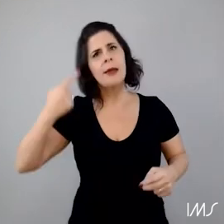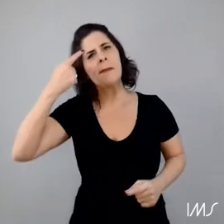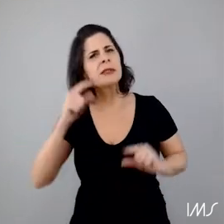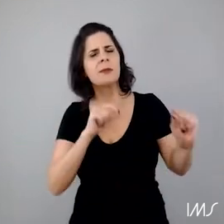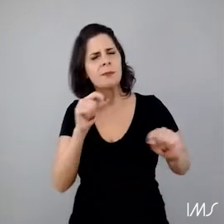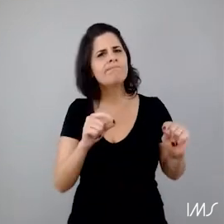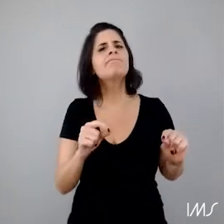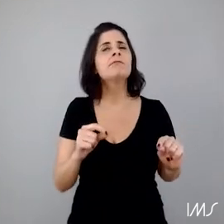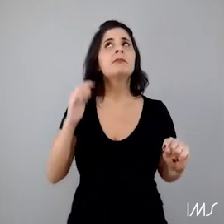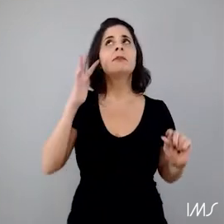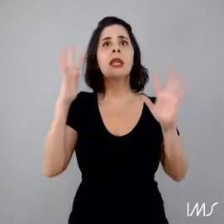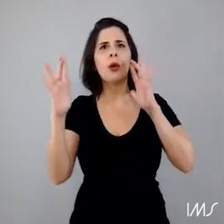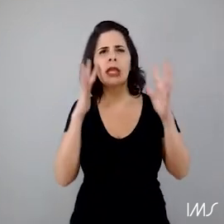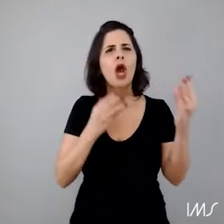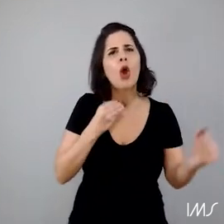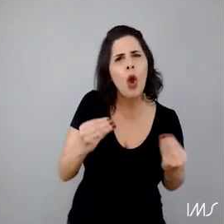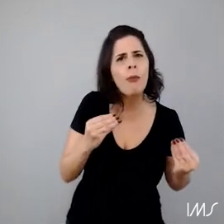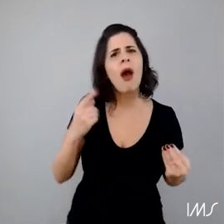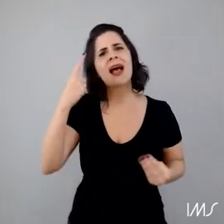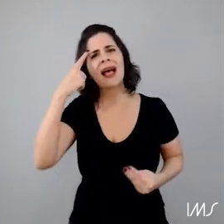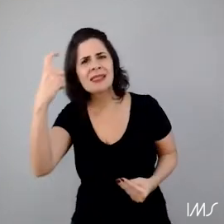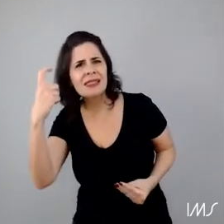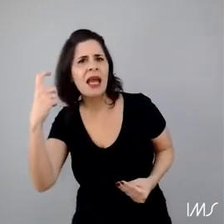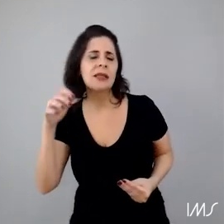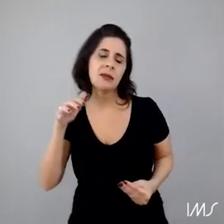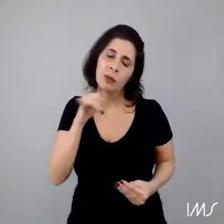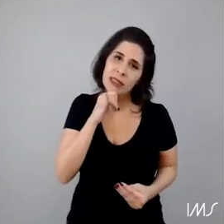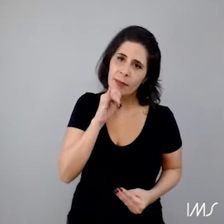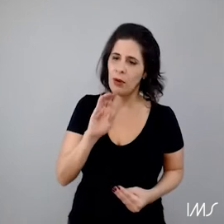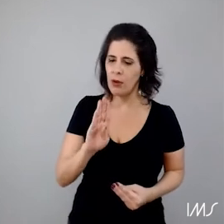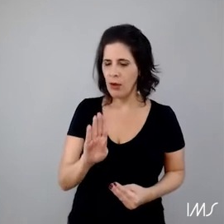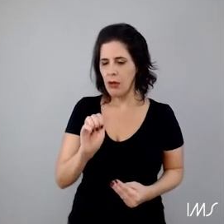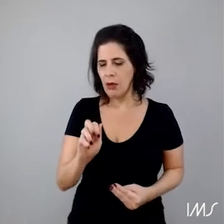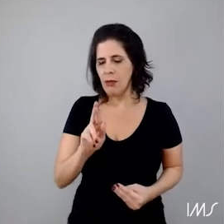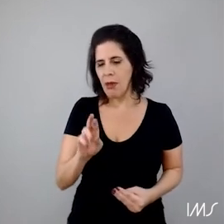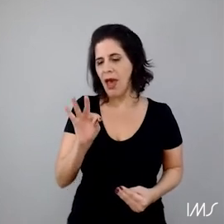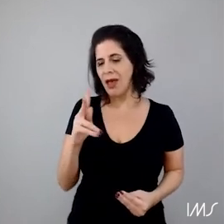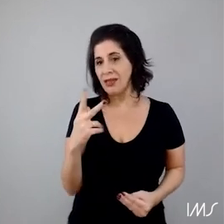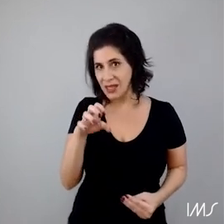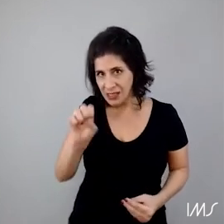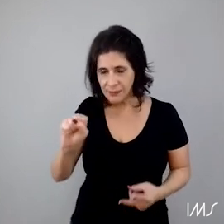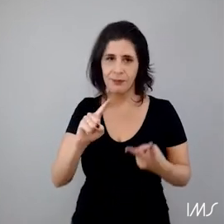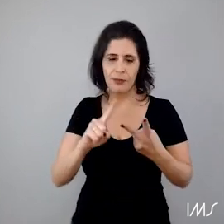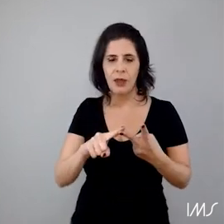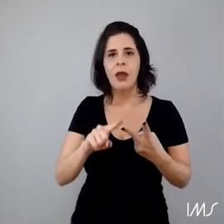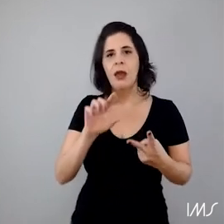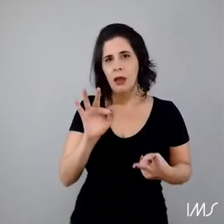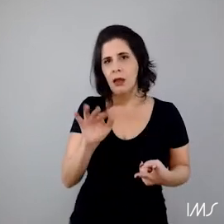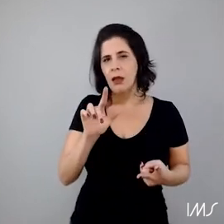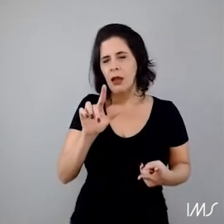citava e discorria sobre as ideias de Susan Sontag, Roland Barthes, Wilhelm Flusser, Walter